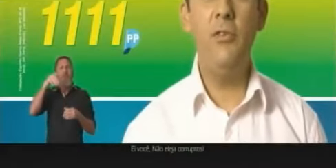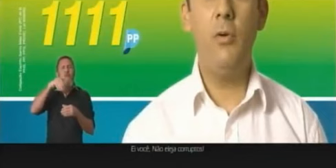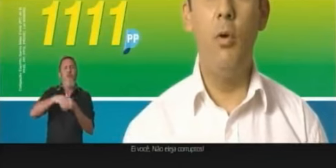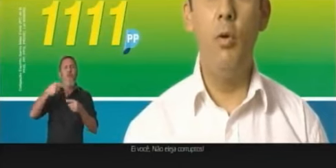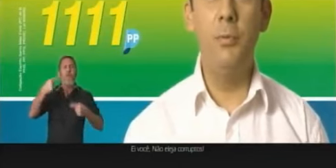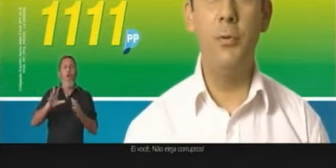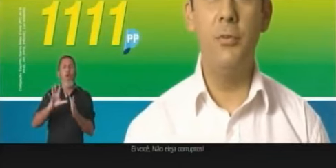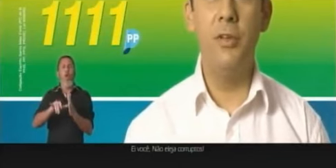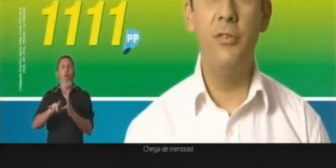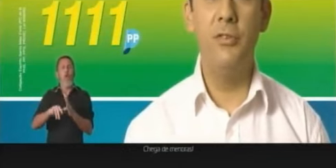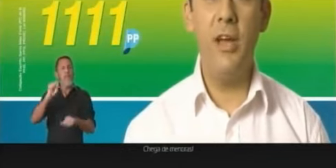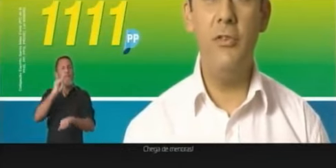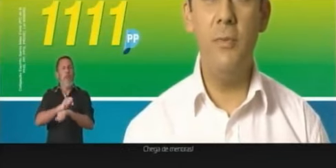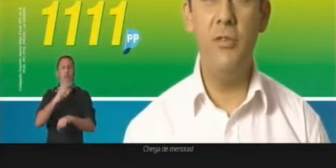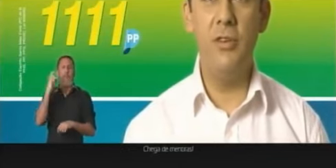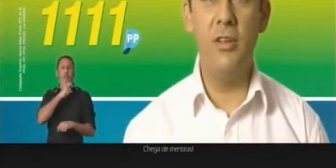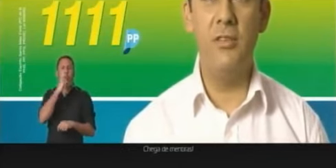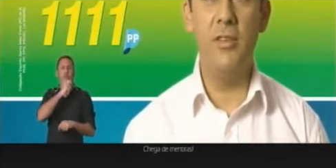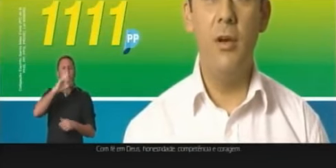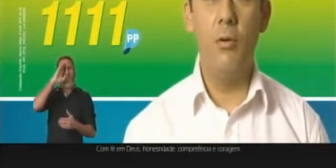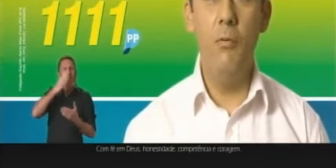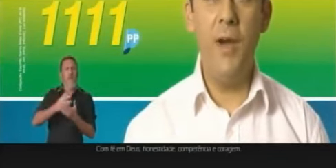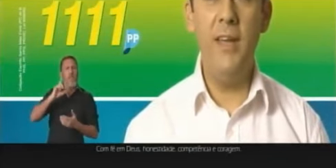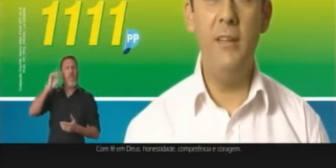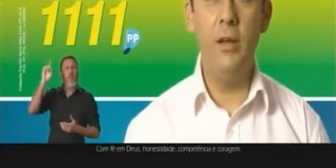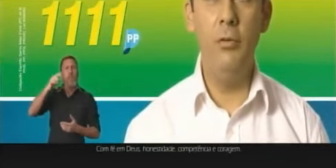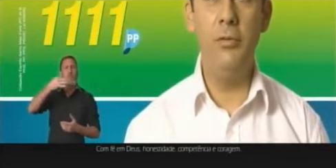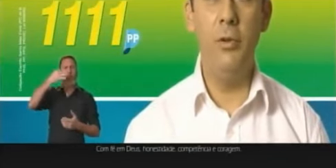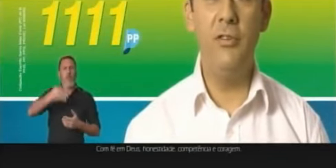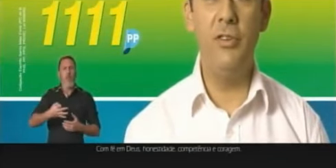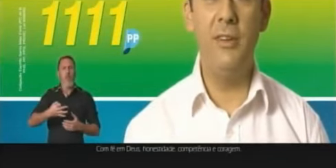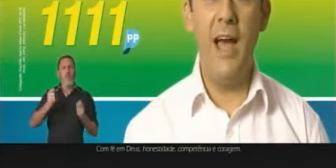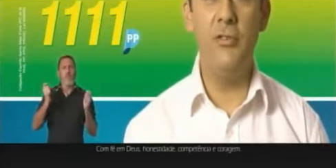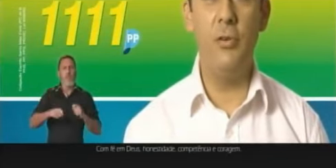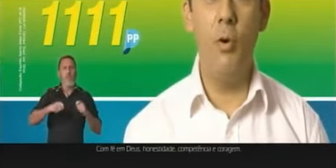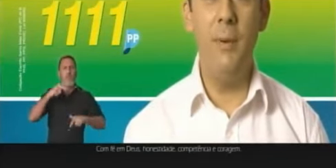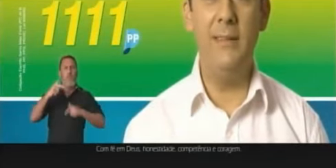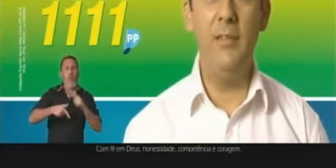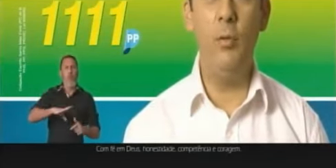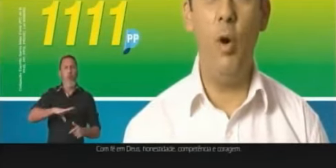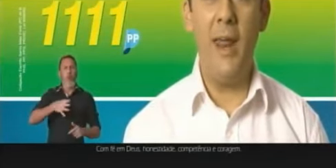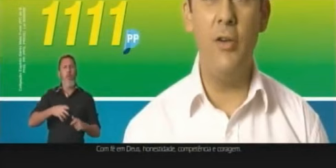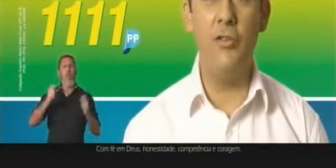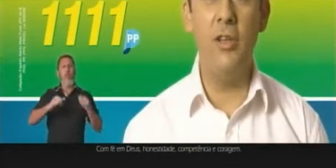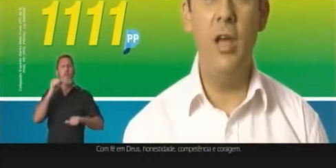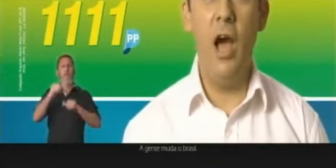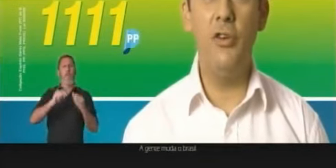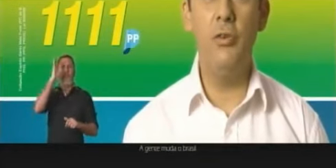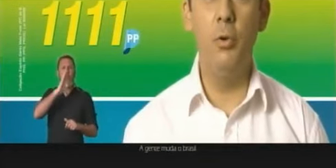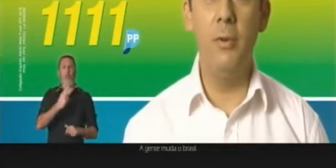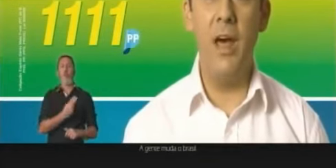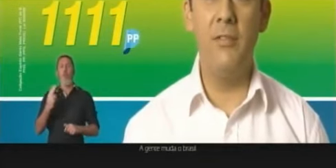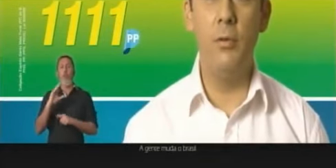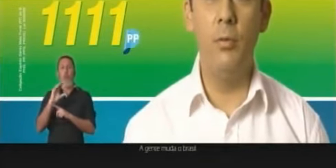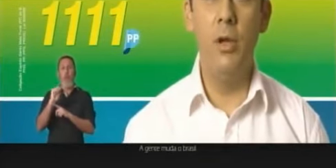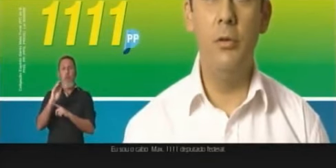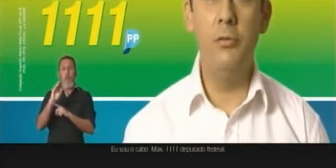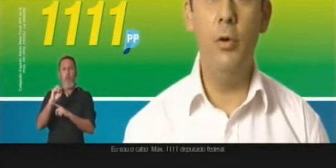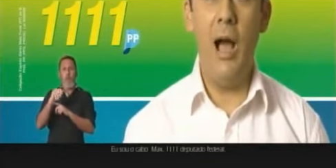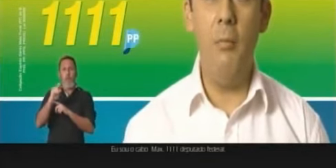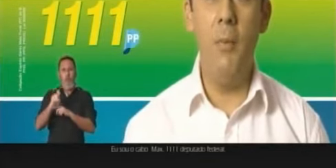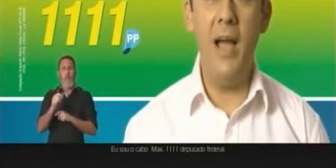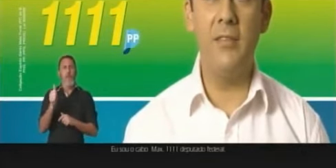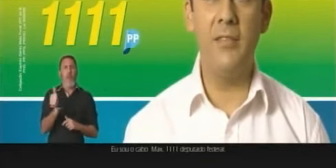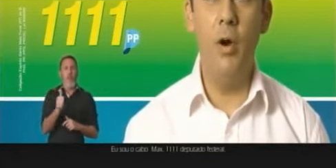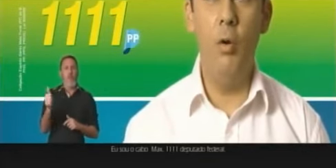eleja corrupto. Chega de mentira. Com fé em Deus, honestidade, competência e coragem, a gente muda o Brasil. Eu sou o